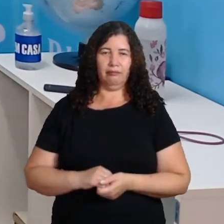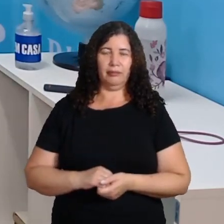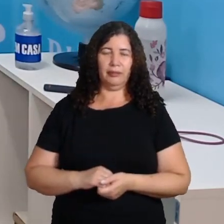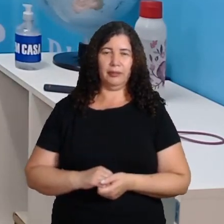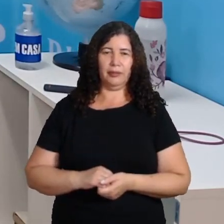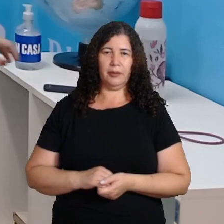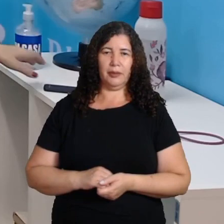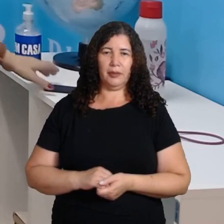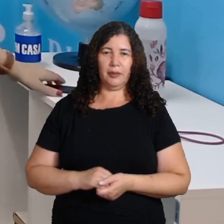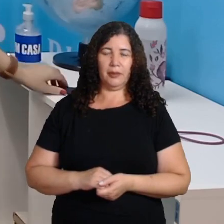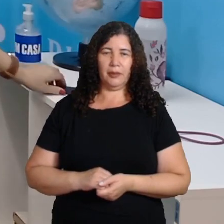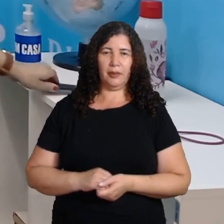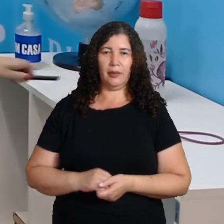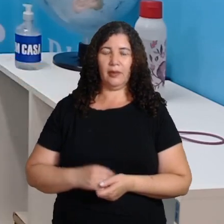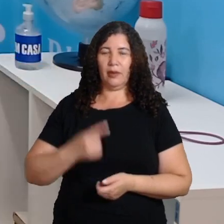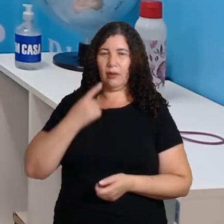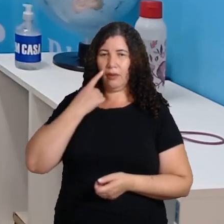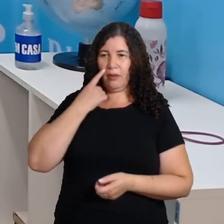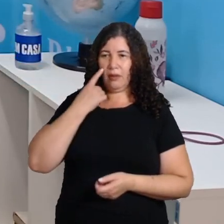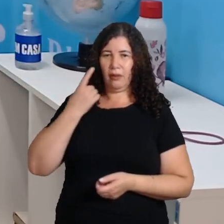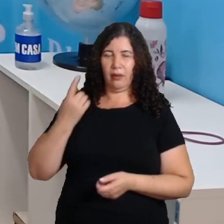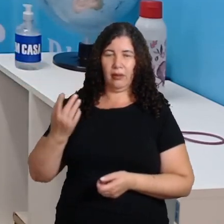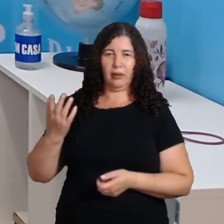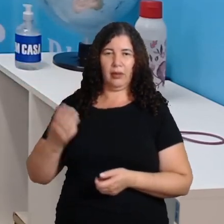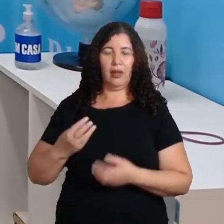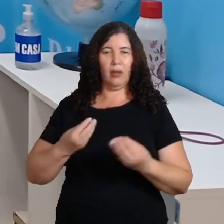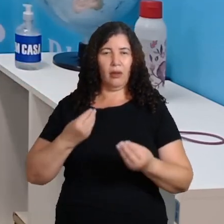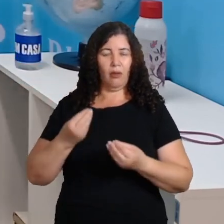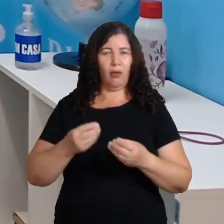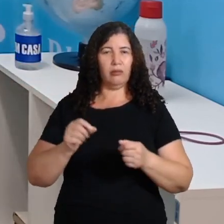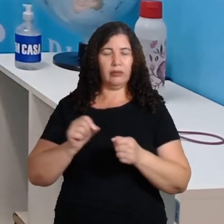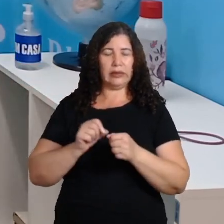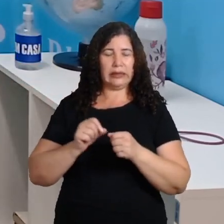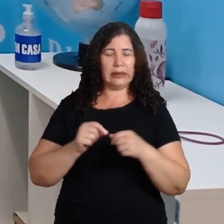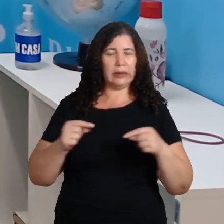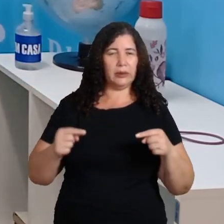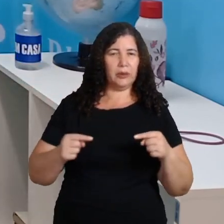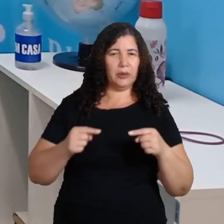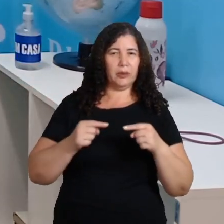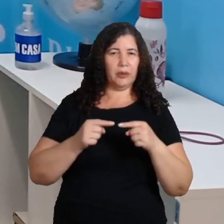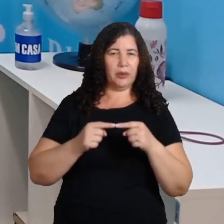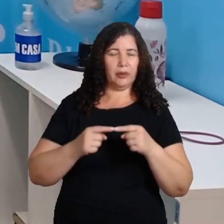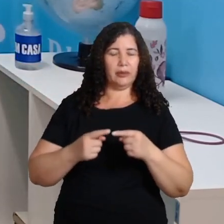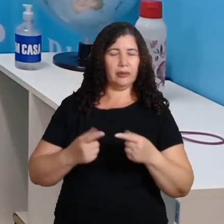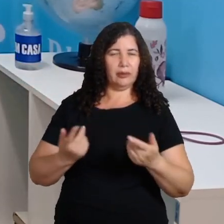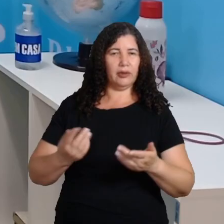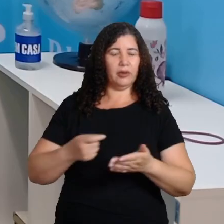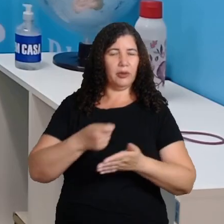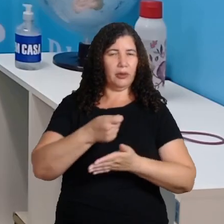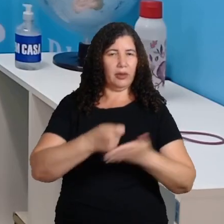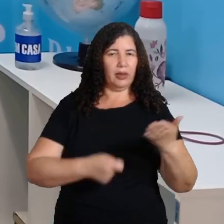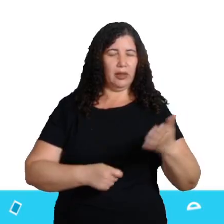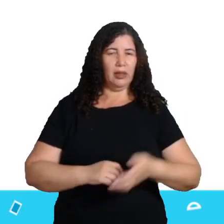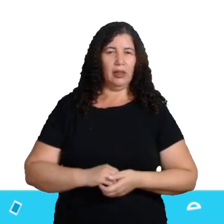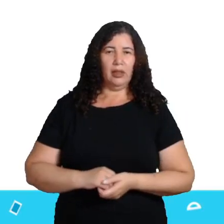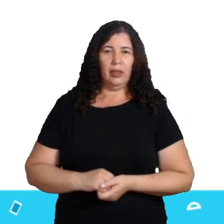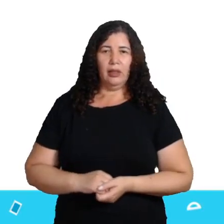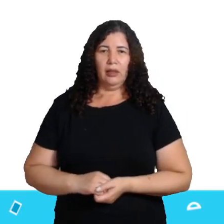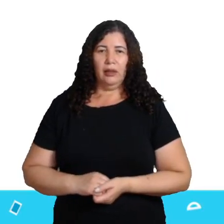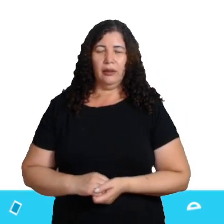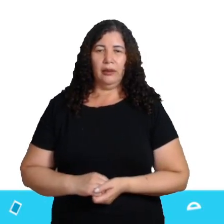bem? Vamos observar como é que essa concordância nominal funciona na prática?